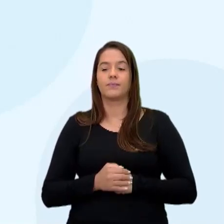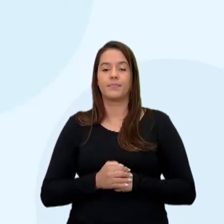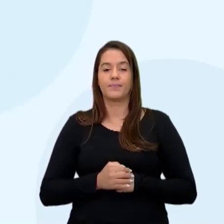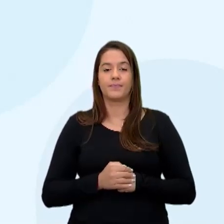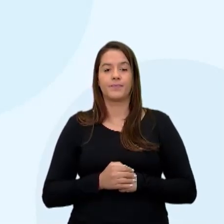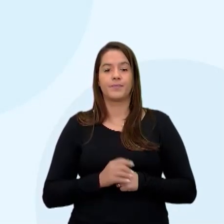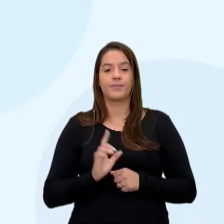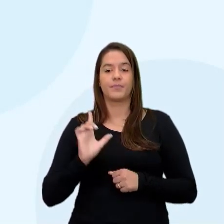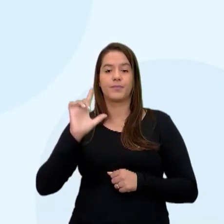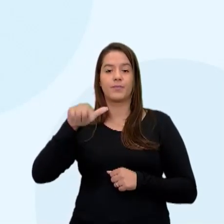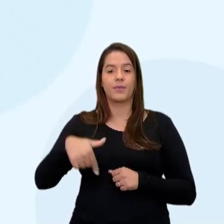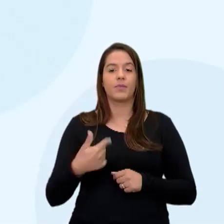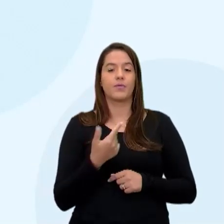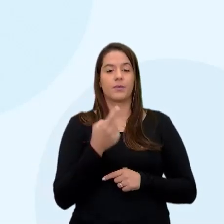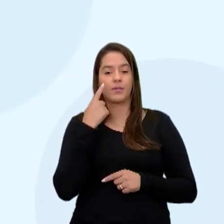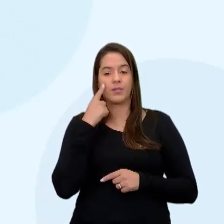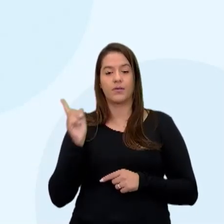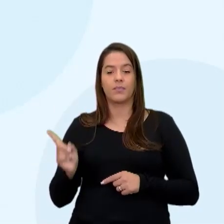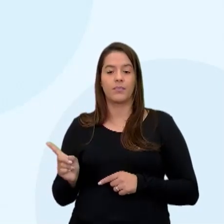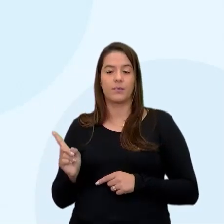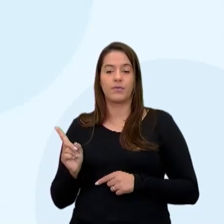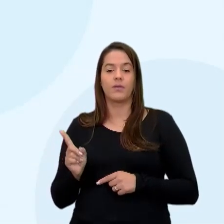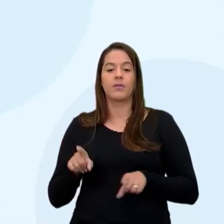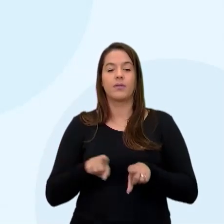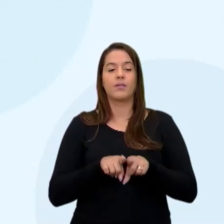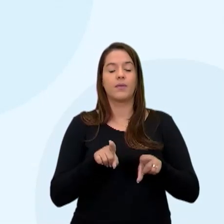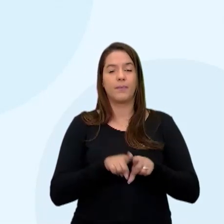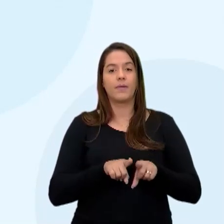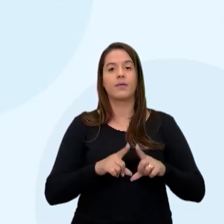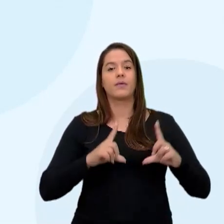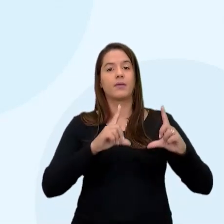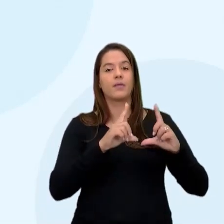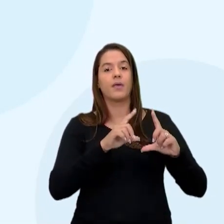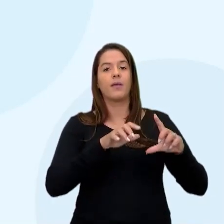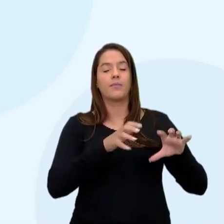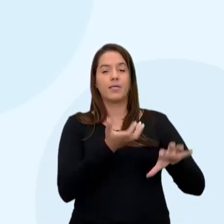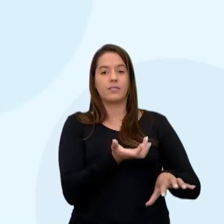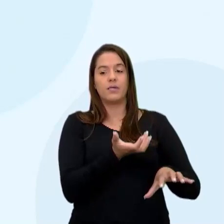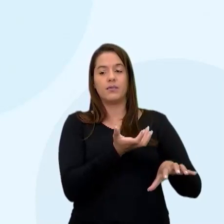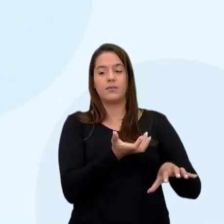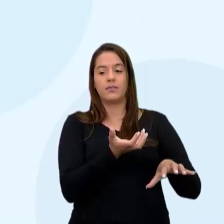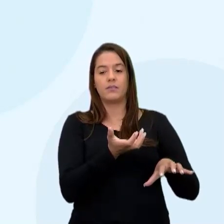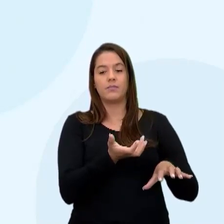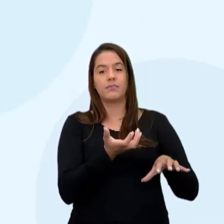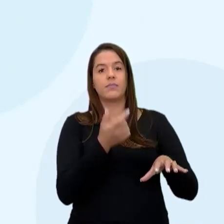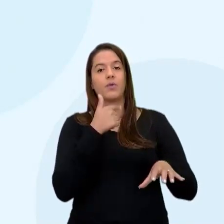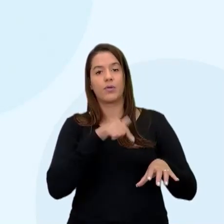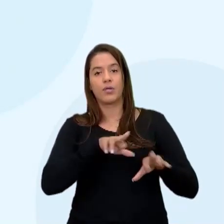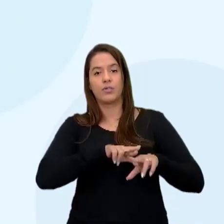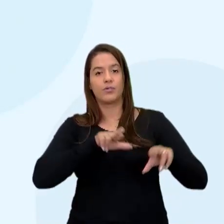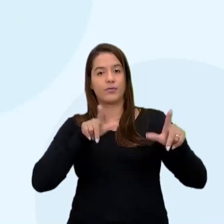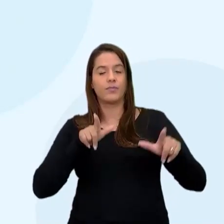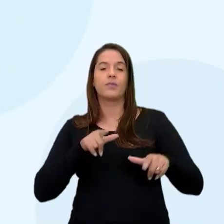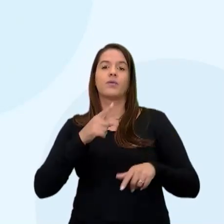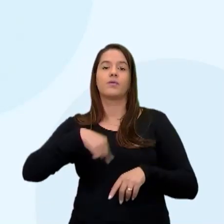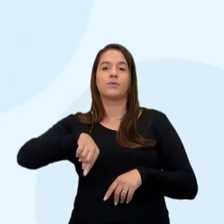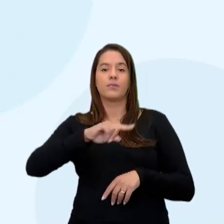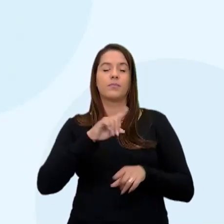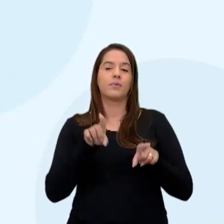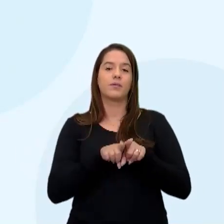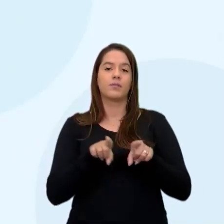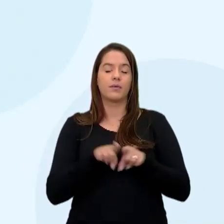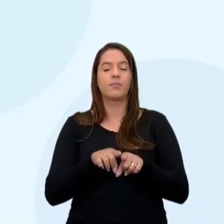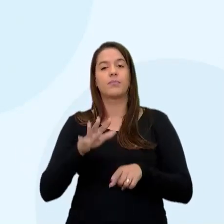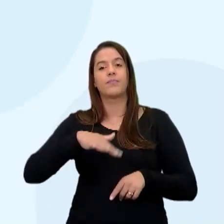próxima, né? Nem precisa passar para mim, que a gente vai ver Brasília, que é uma metrópole nacional, diferentemente de São Paulo, que é uma grande metrópole